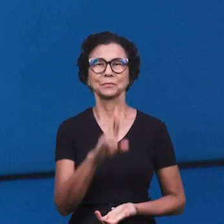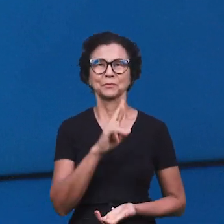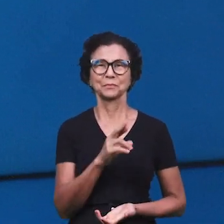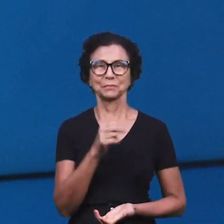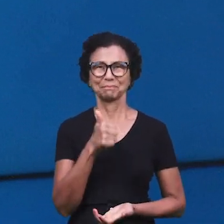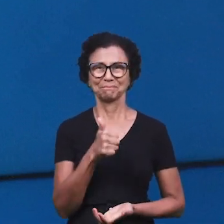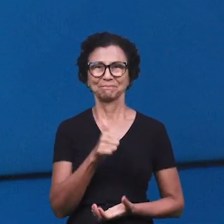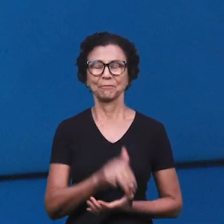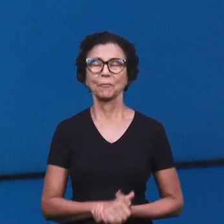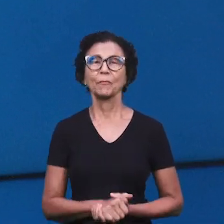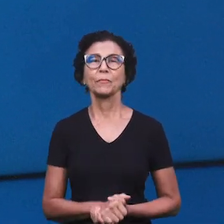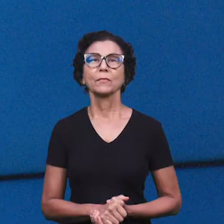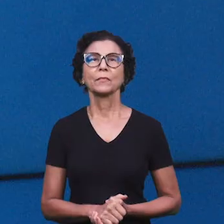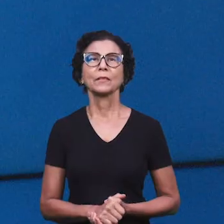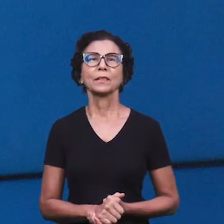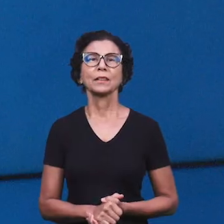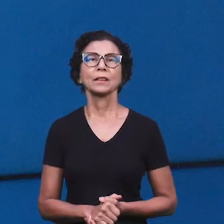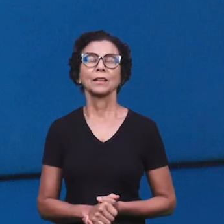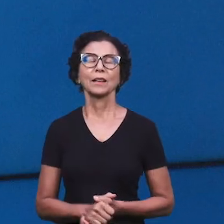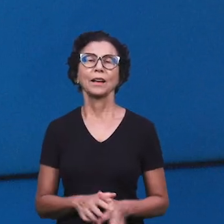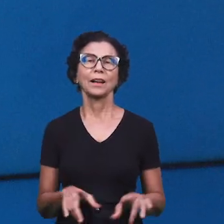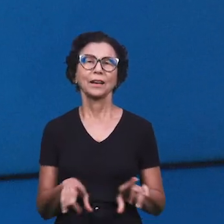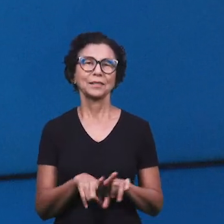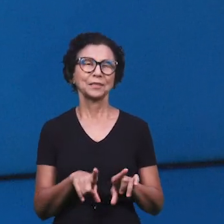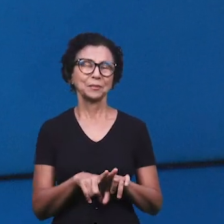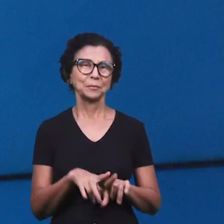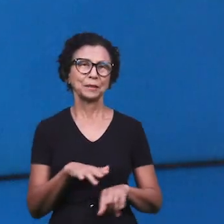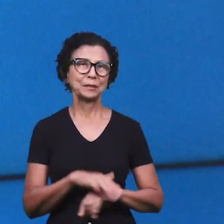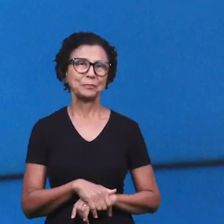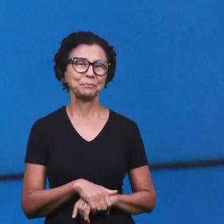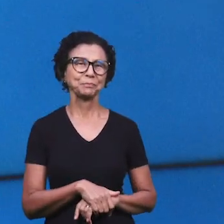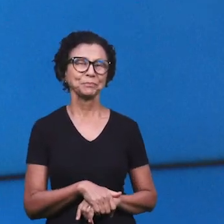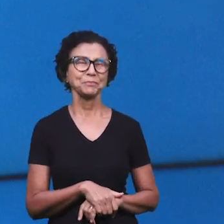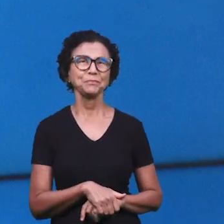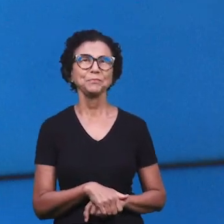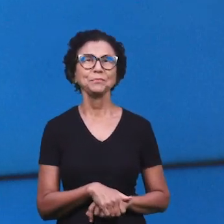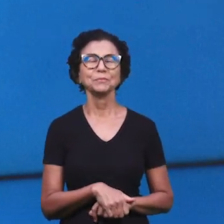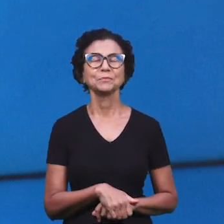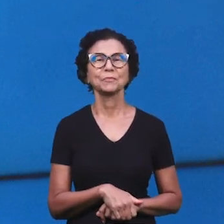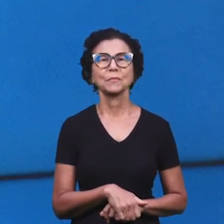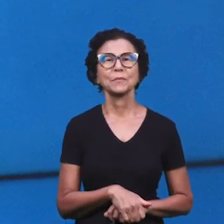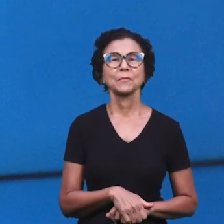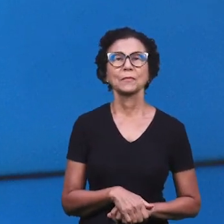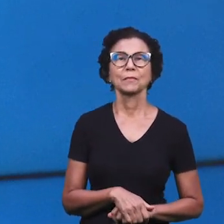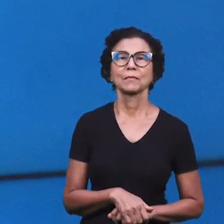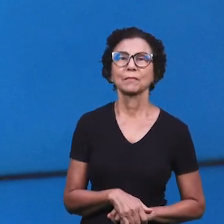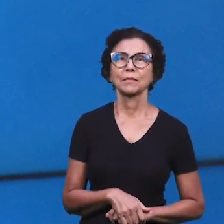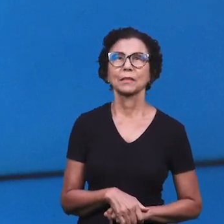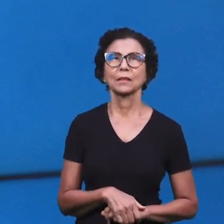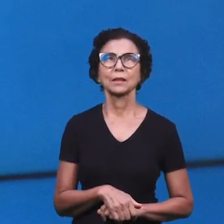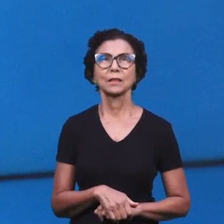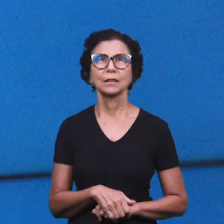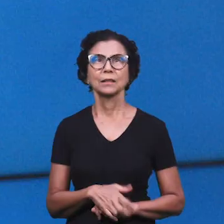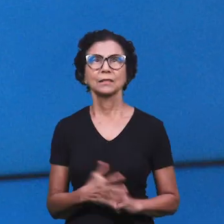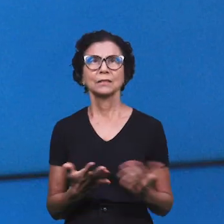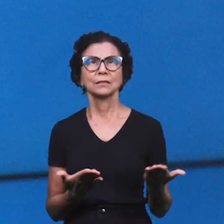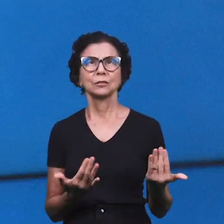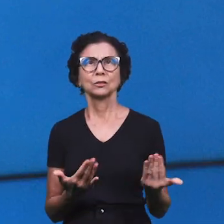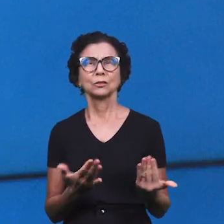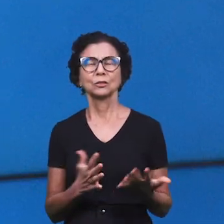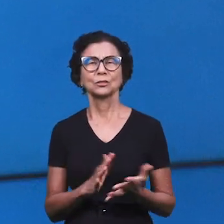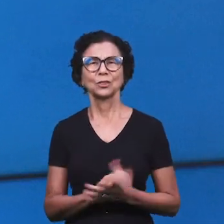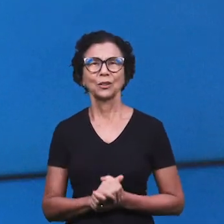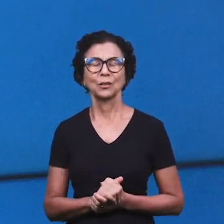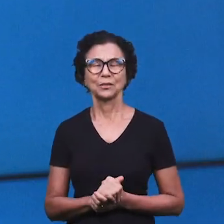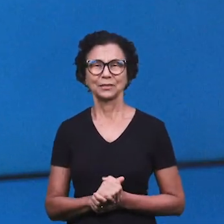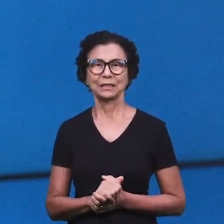muito boa a sua resposta, viu? A nossa alegria é ter os nossos nomes escritos no livro da vida. Você tem seu nome escrito no livro da vida,